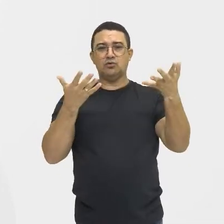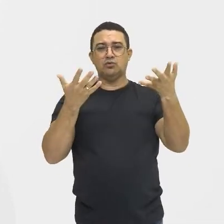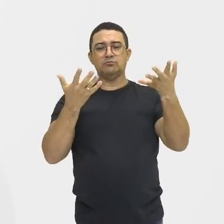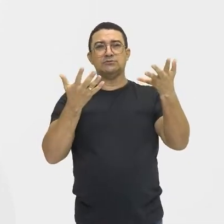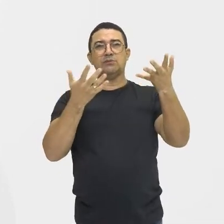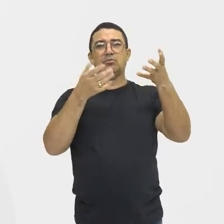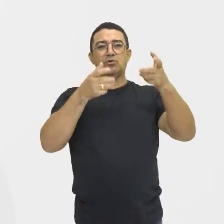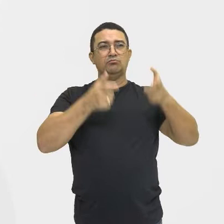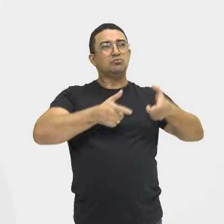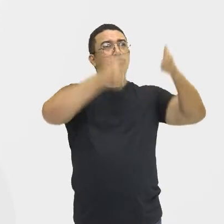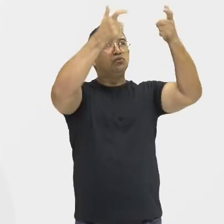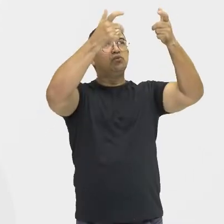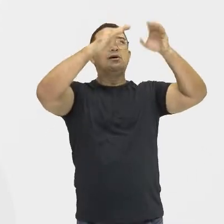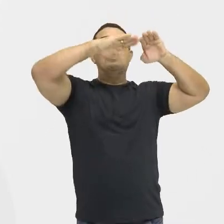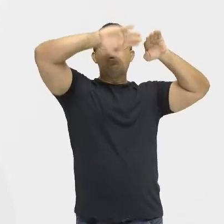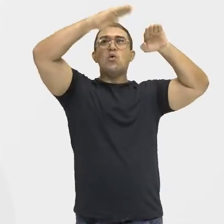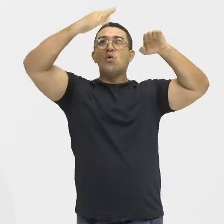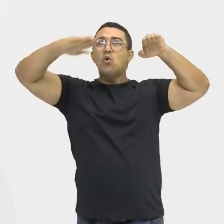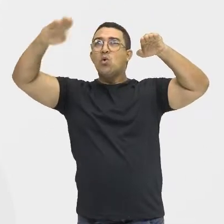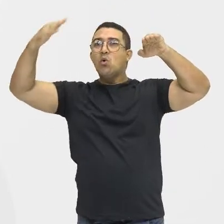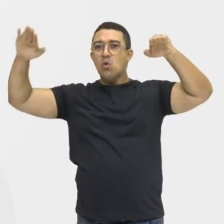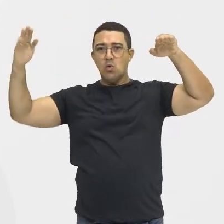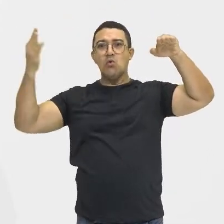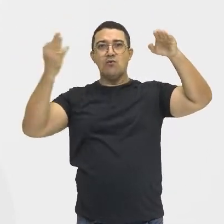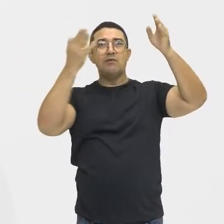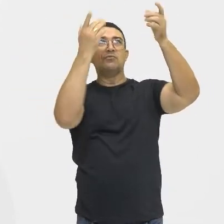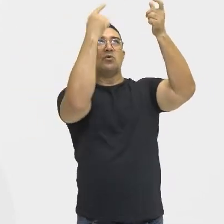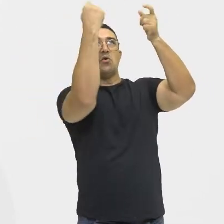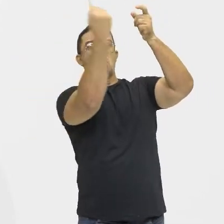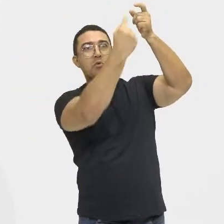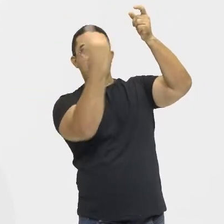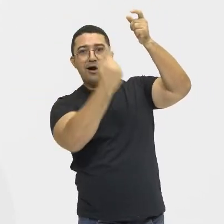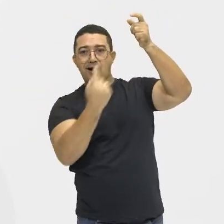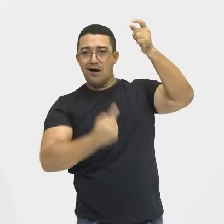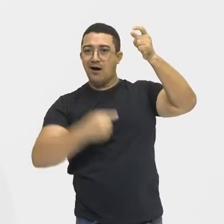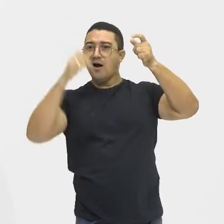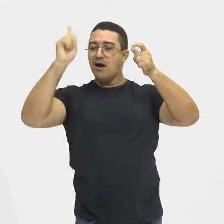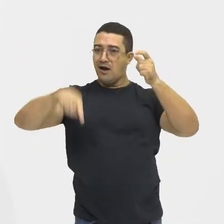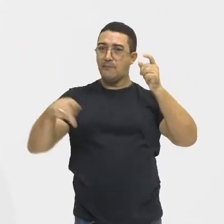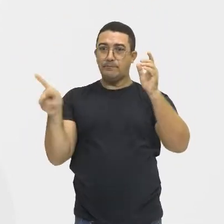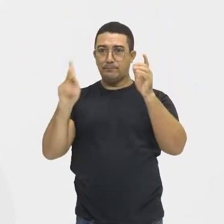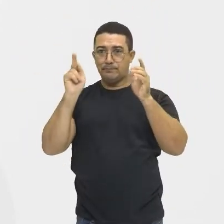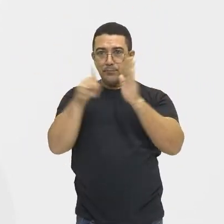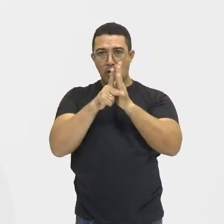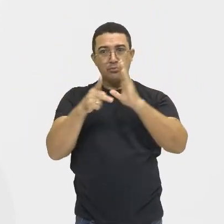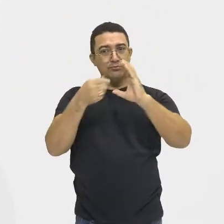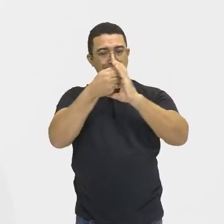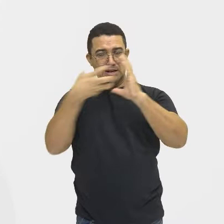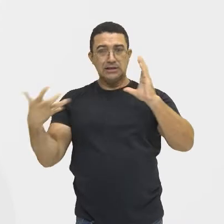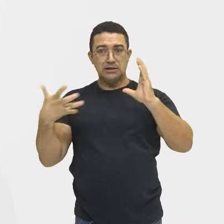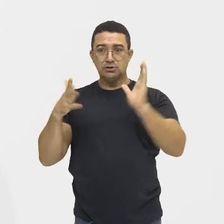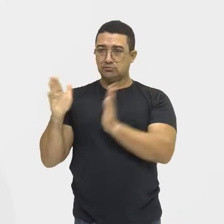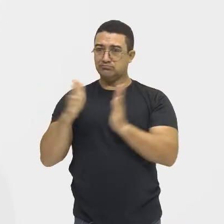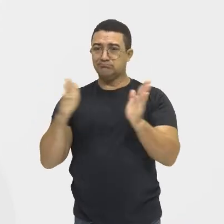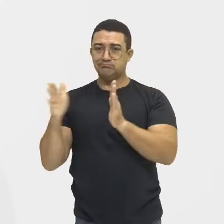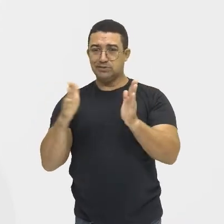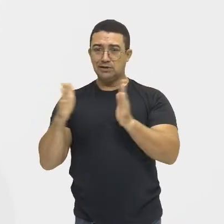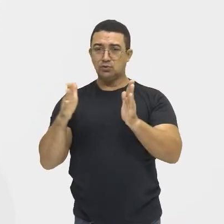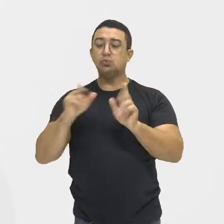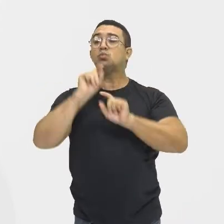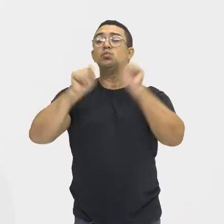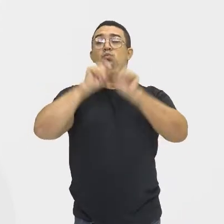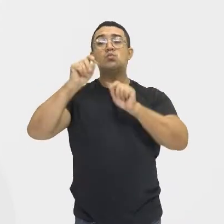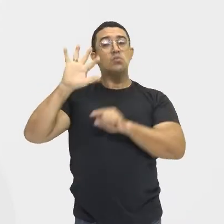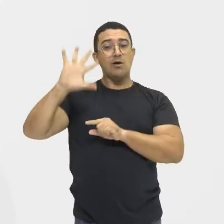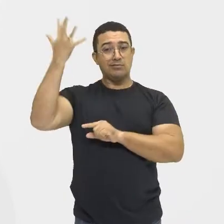fachadas tornou-se um dos motivos, né, característicos da arquitetura desse período. Então, o que